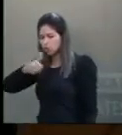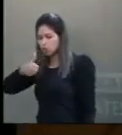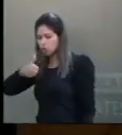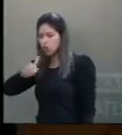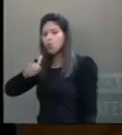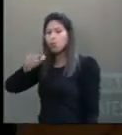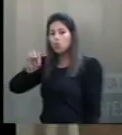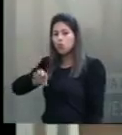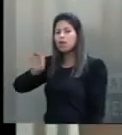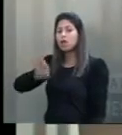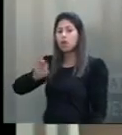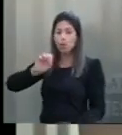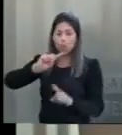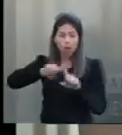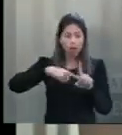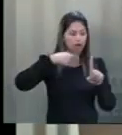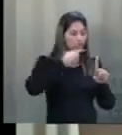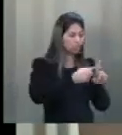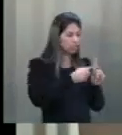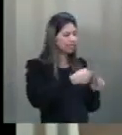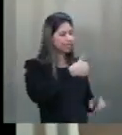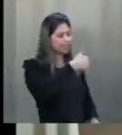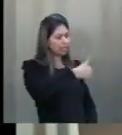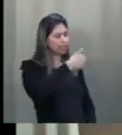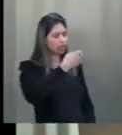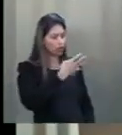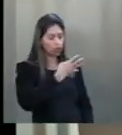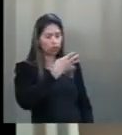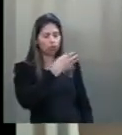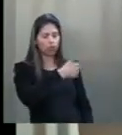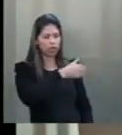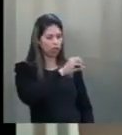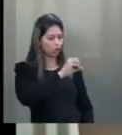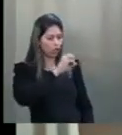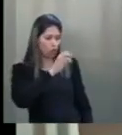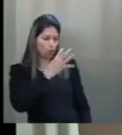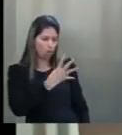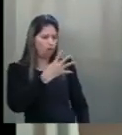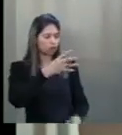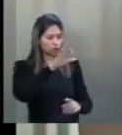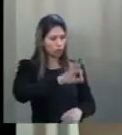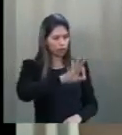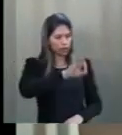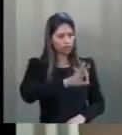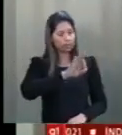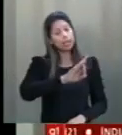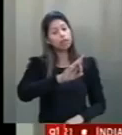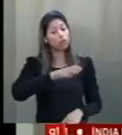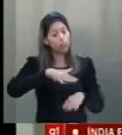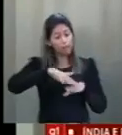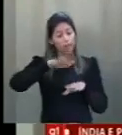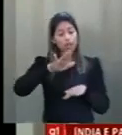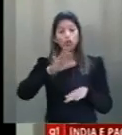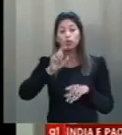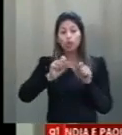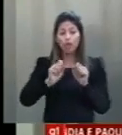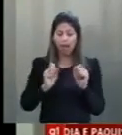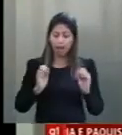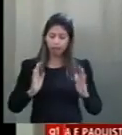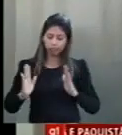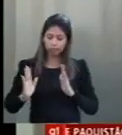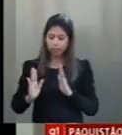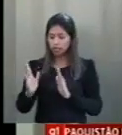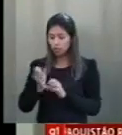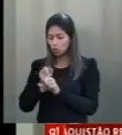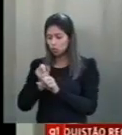104% a mais que em 2020. É o maior número desde 2013, quando foram